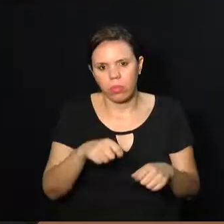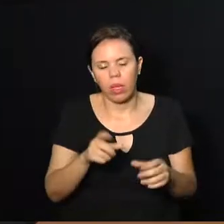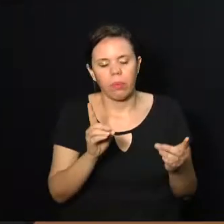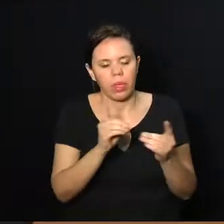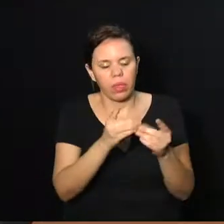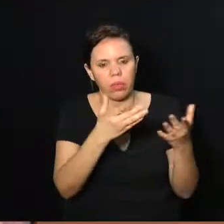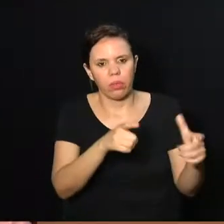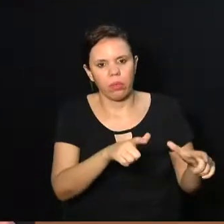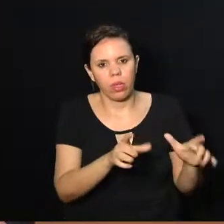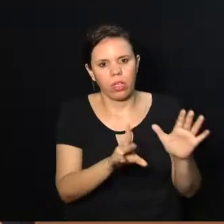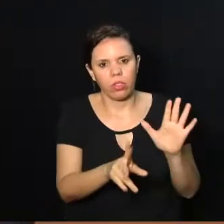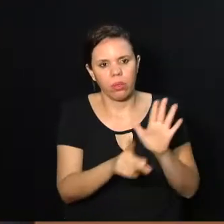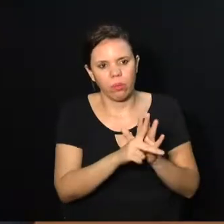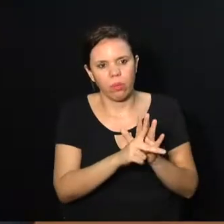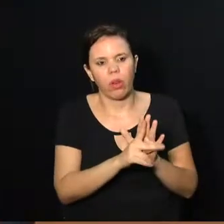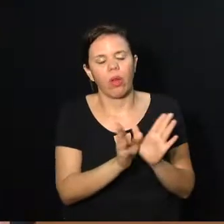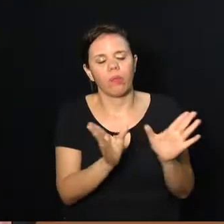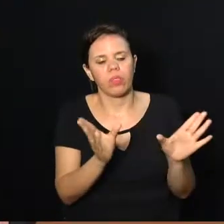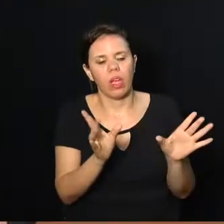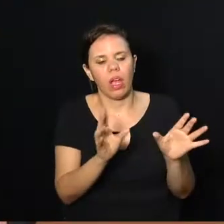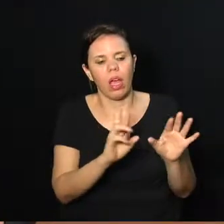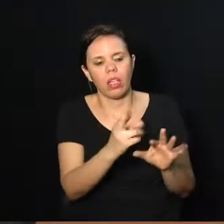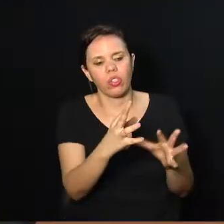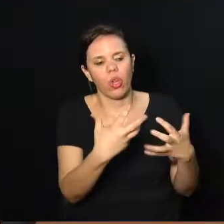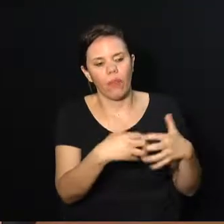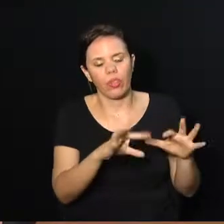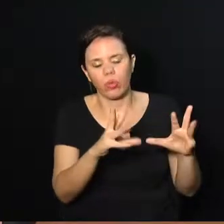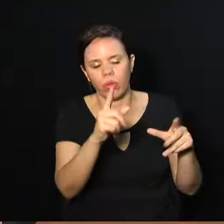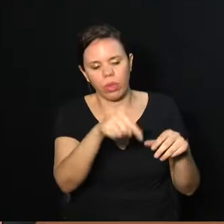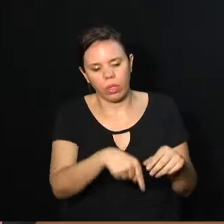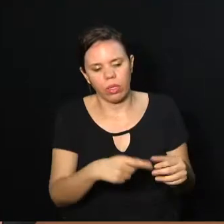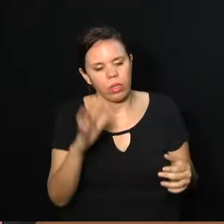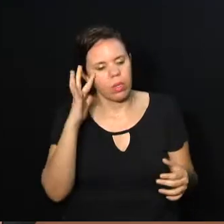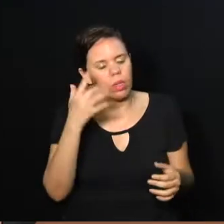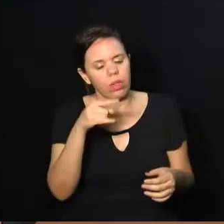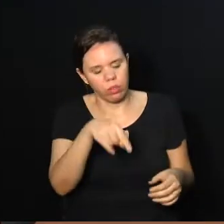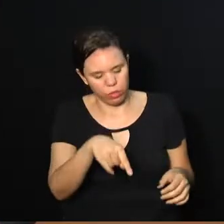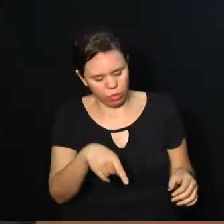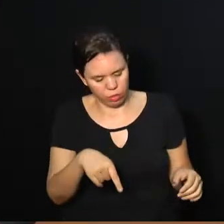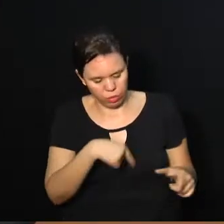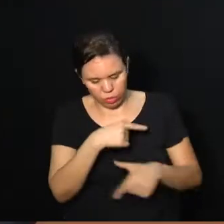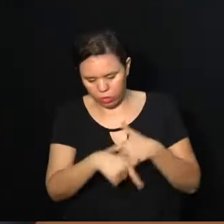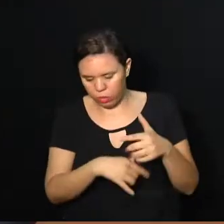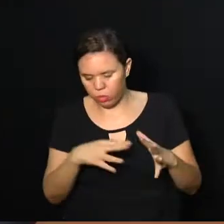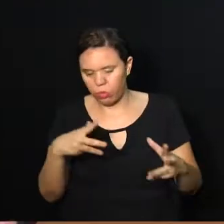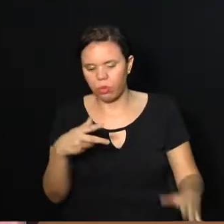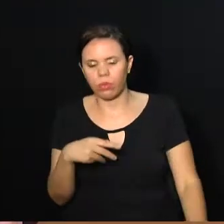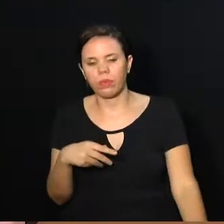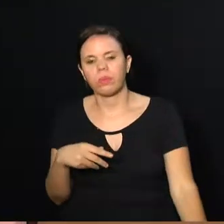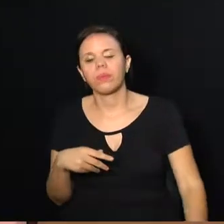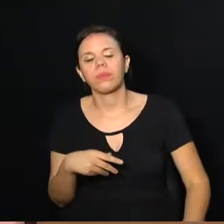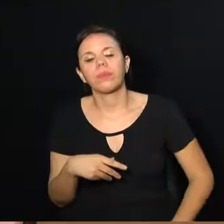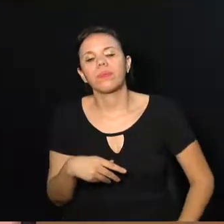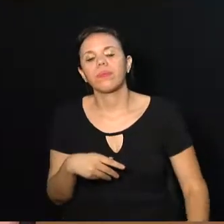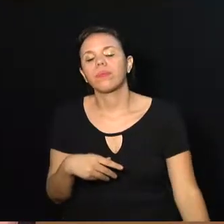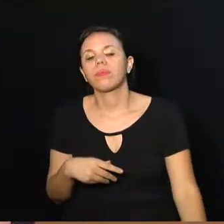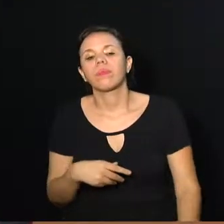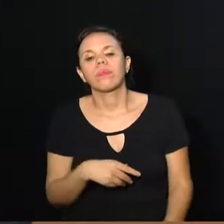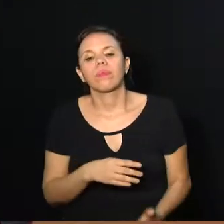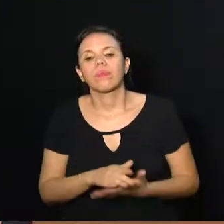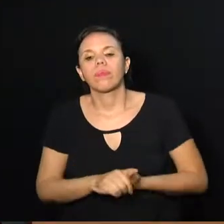um ambiente realmente grande, porque nós vamos trabalhar todos os